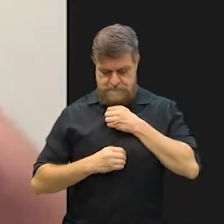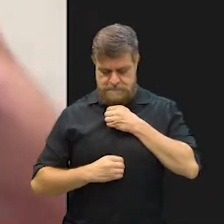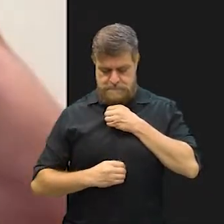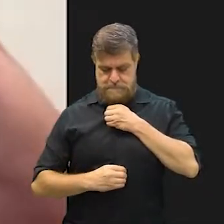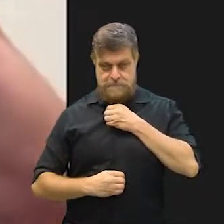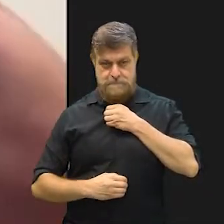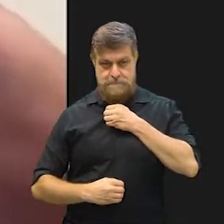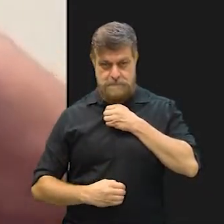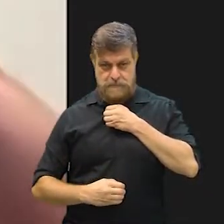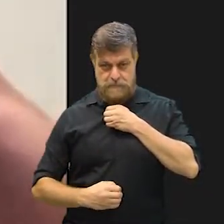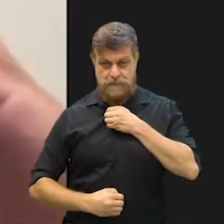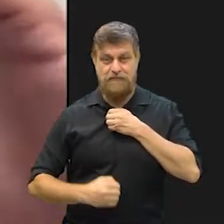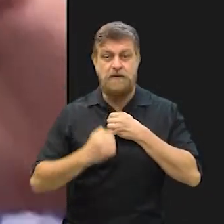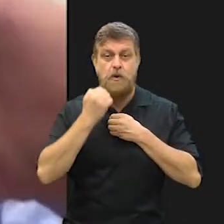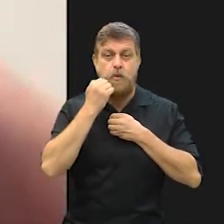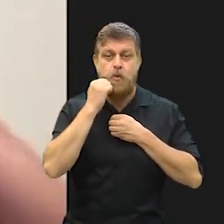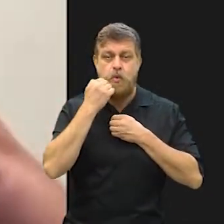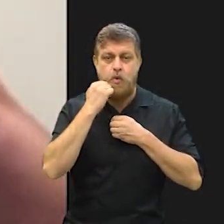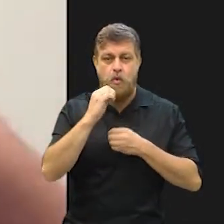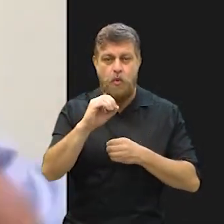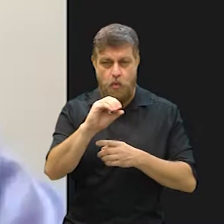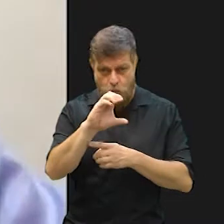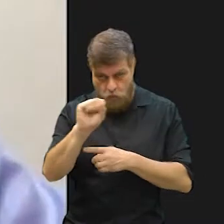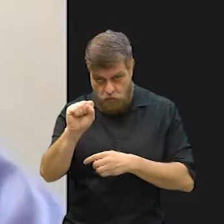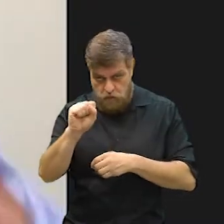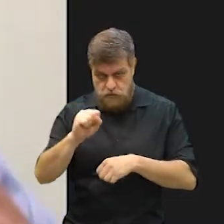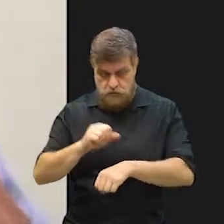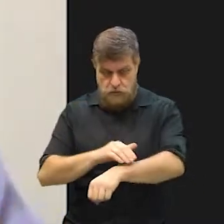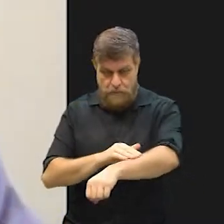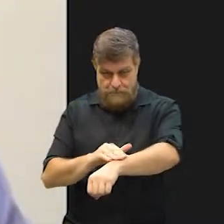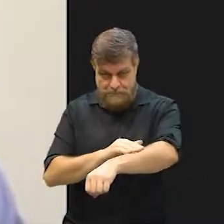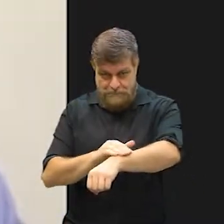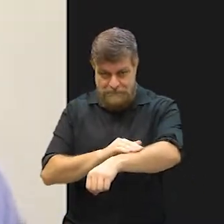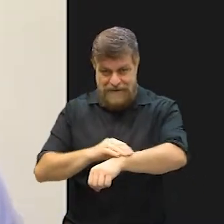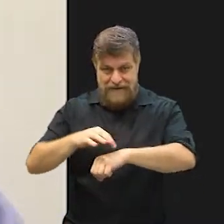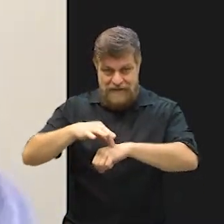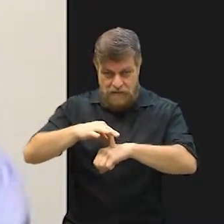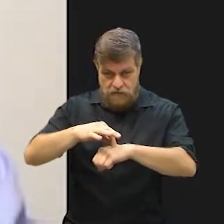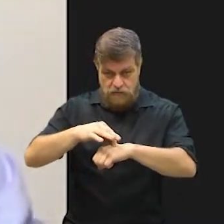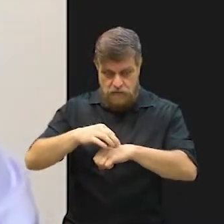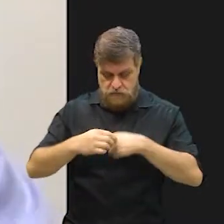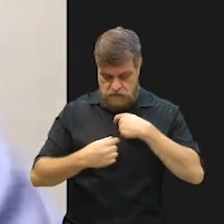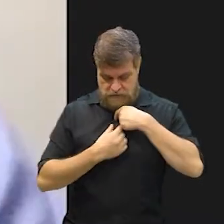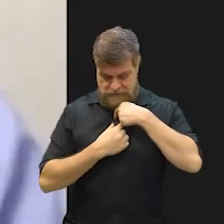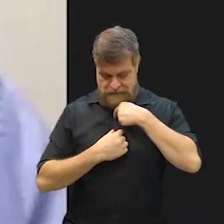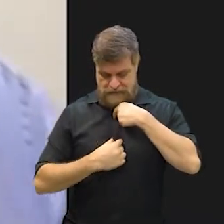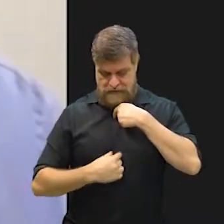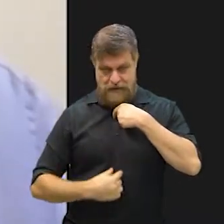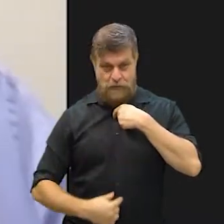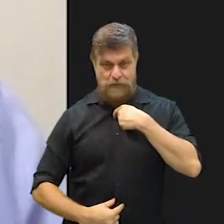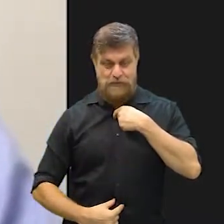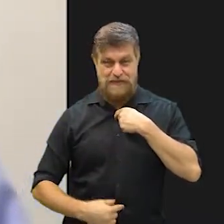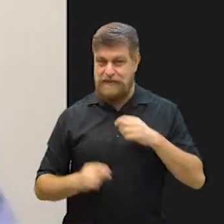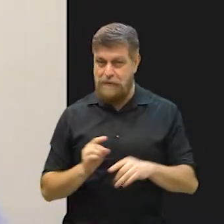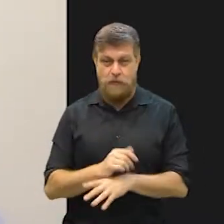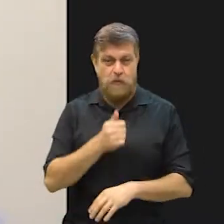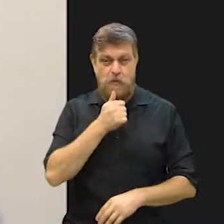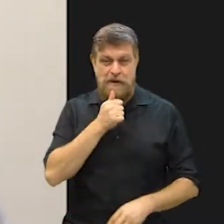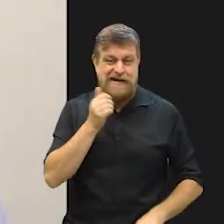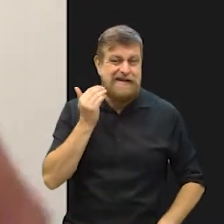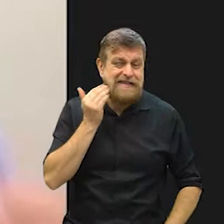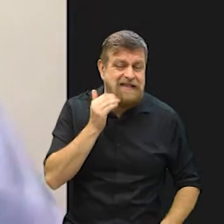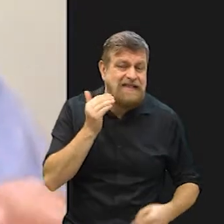cobertura de osso, de pele e de músculo na coluna. Tá? Então, o bebê que tem